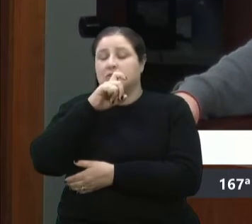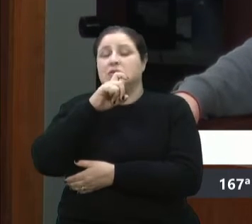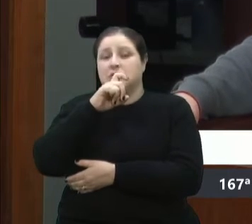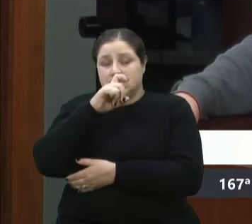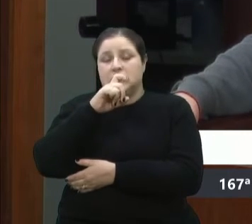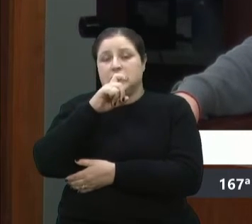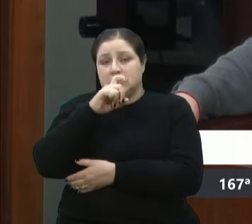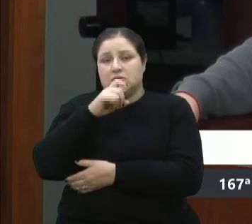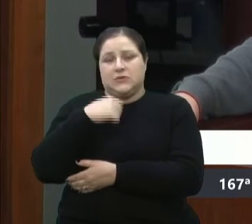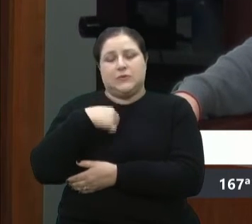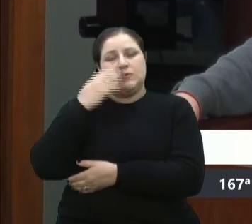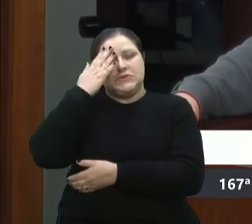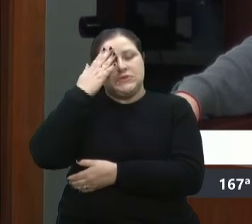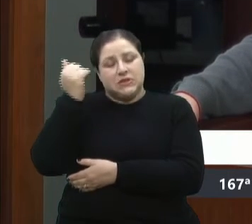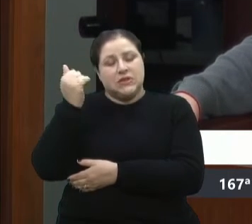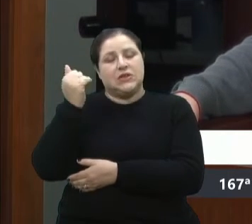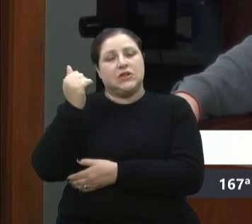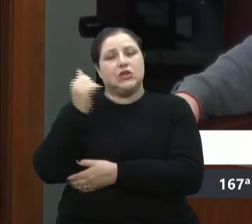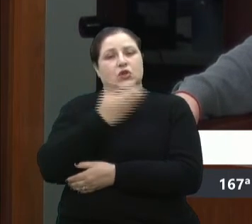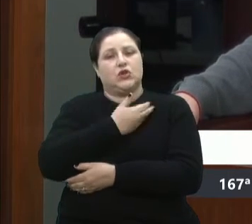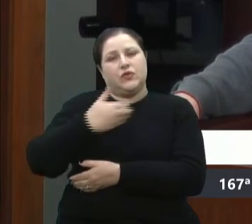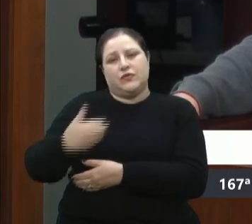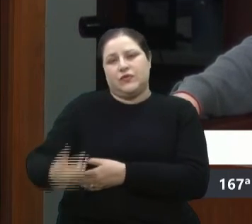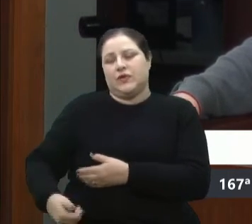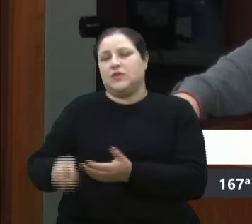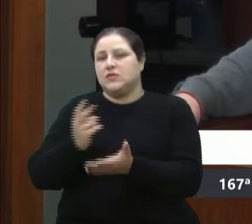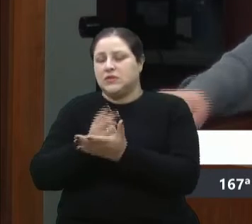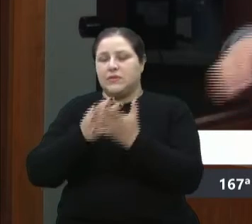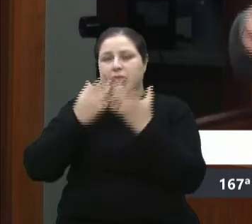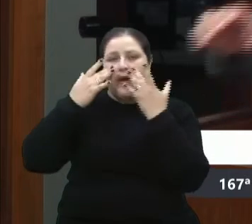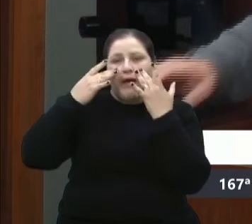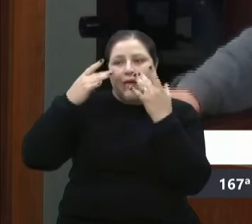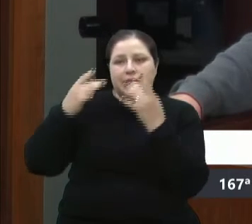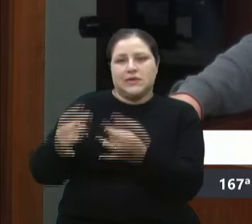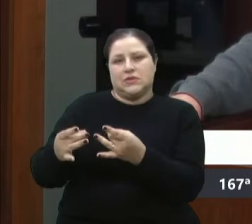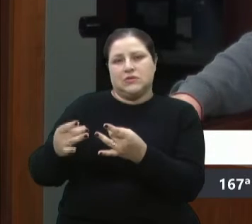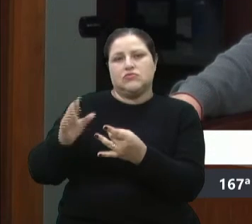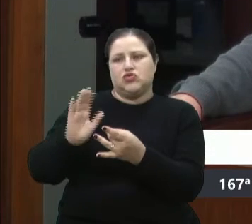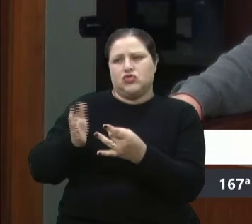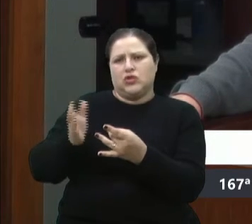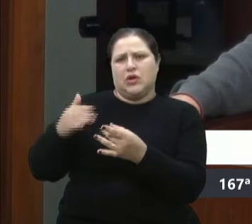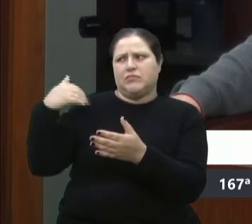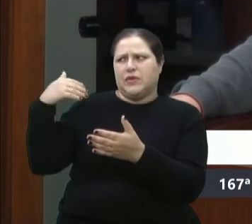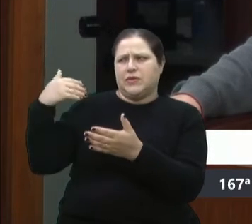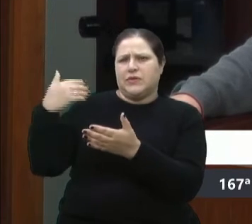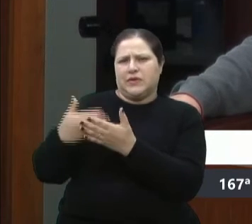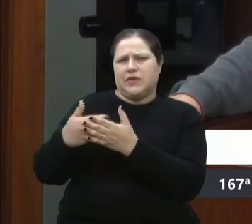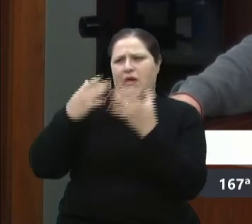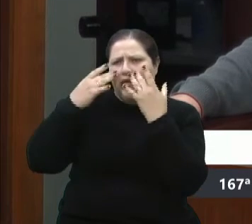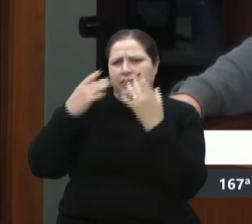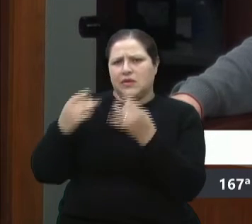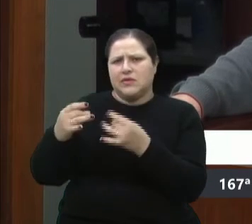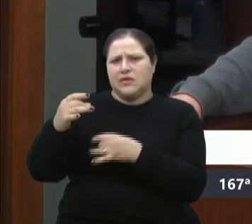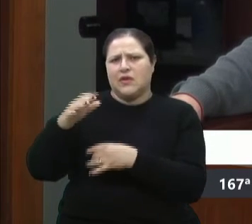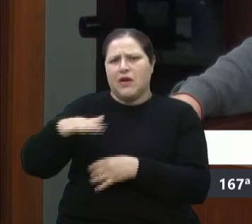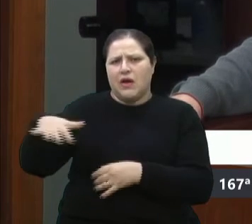como, eu sei que o governo, como sempre, bem atento, tiveram, né? Com essa questão da saúde, que